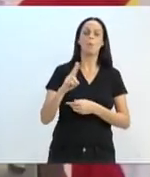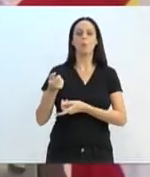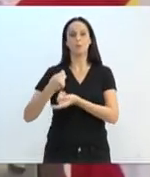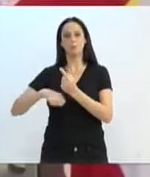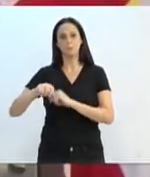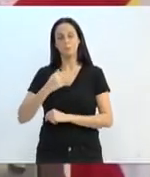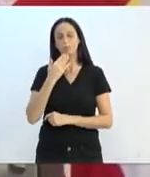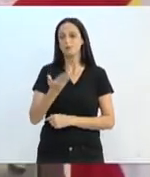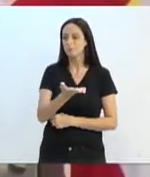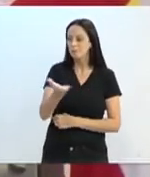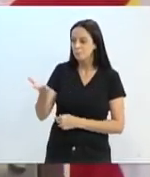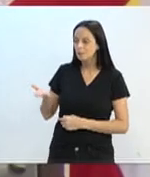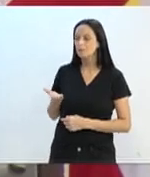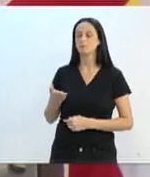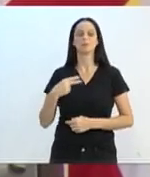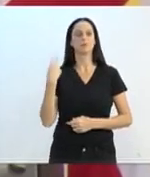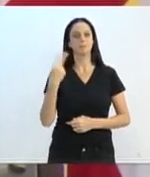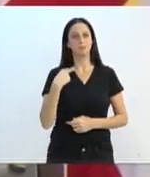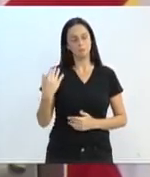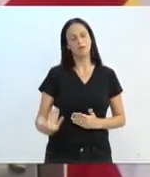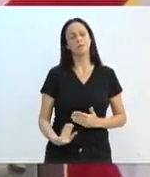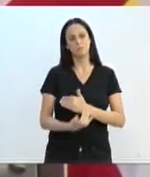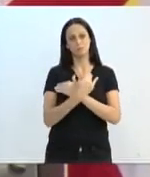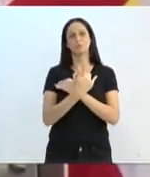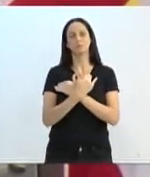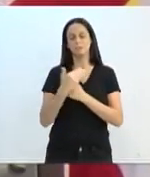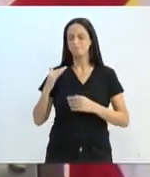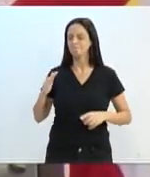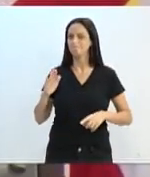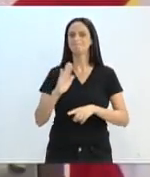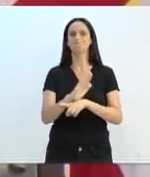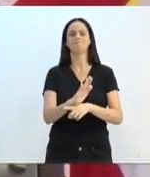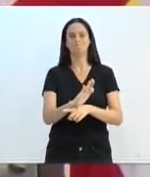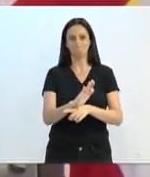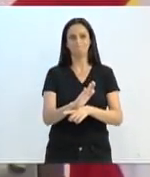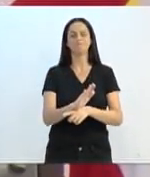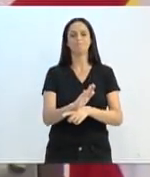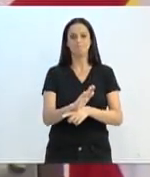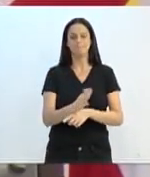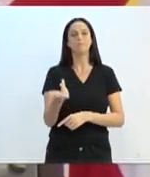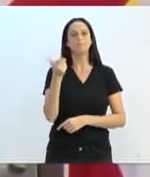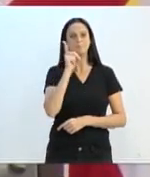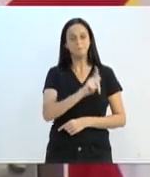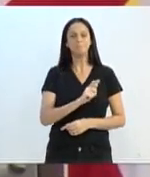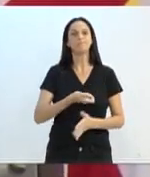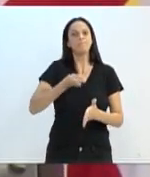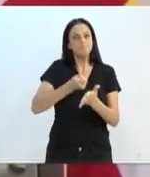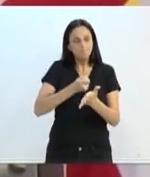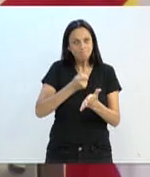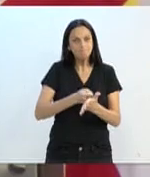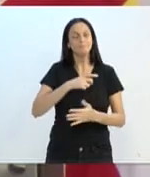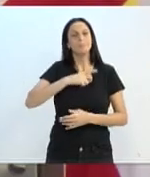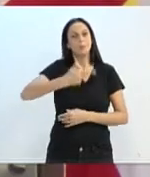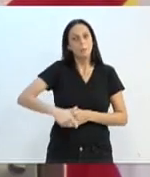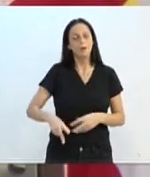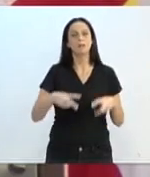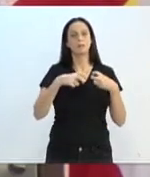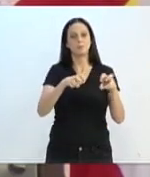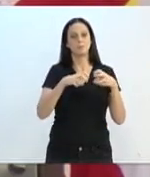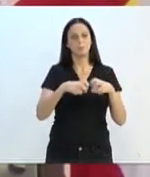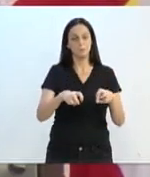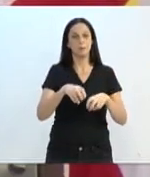encarecidamente para vocês e companheiros vereadores e vereadoras que ajudem dessa forma para nós exigir que tenha mais ônibus aí na cidade, para ter um